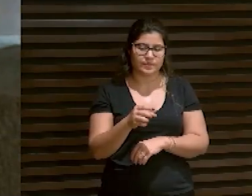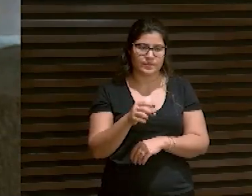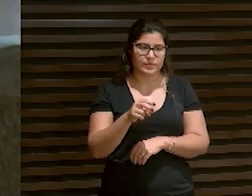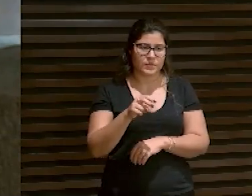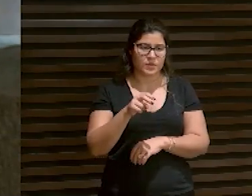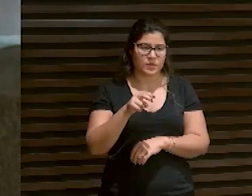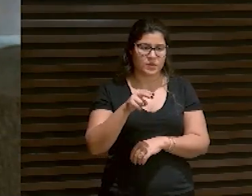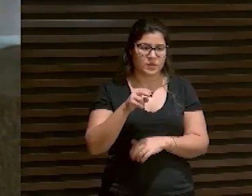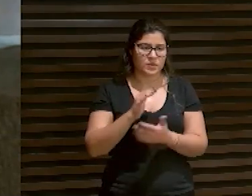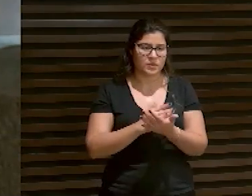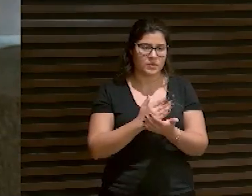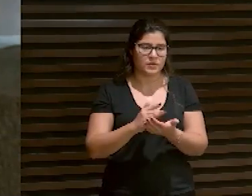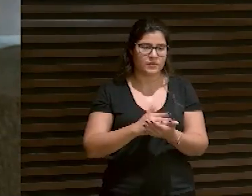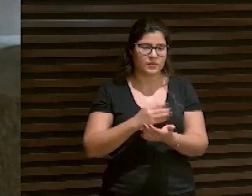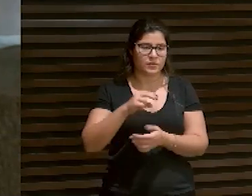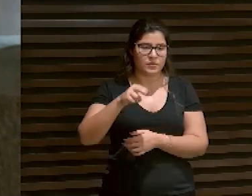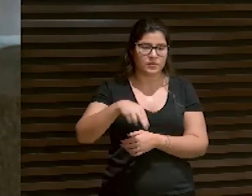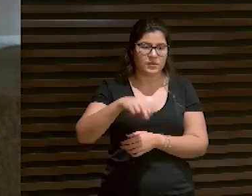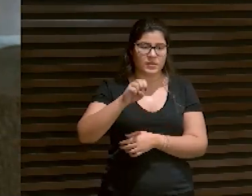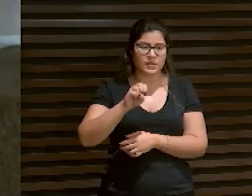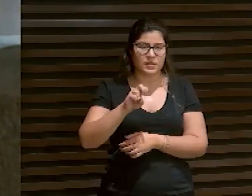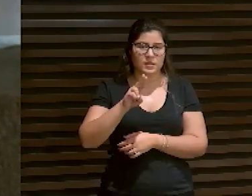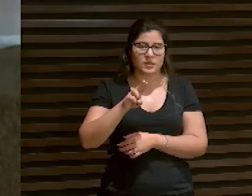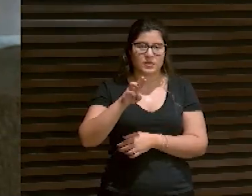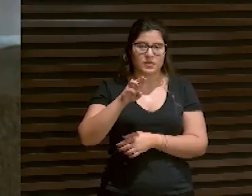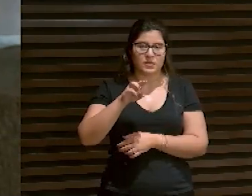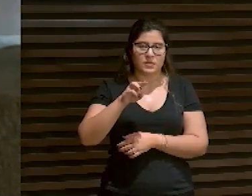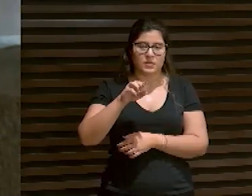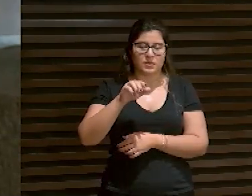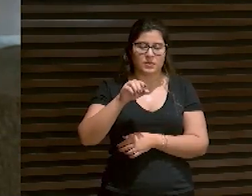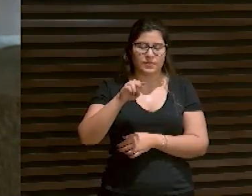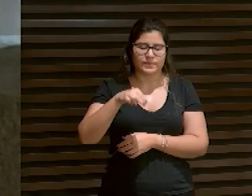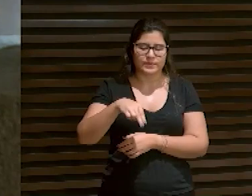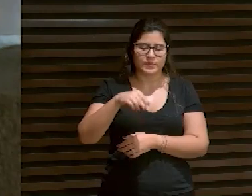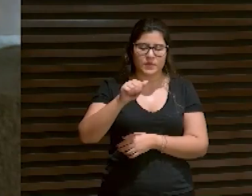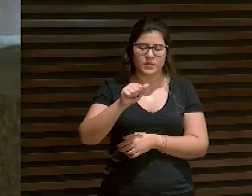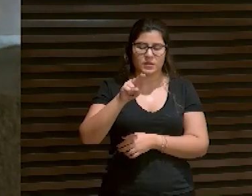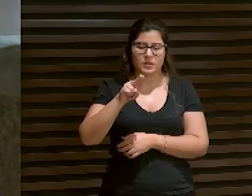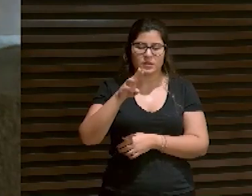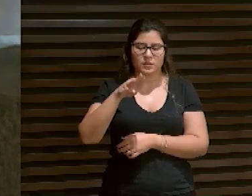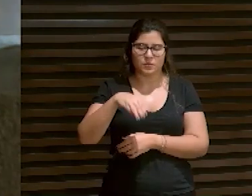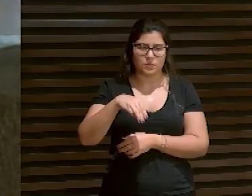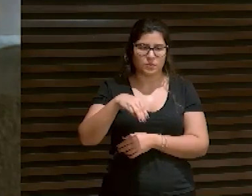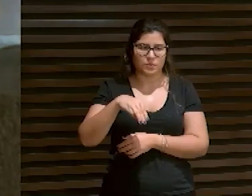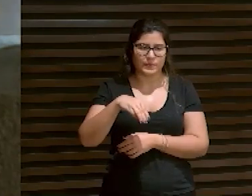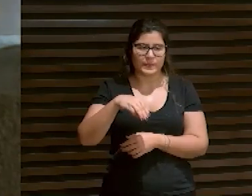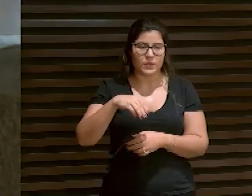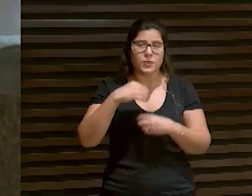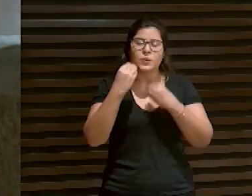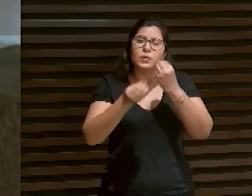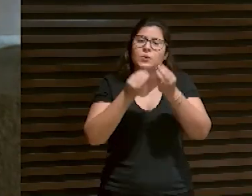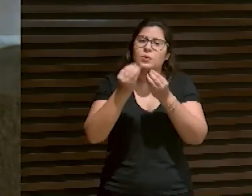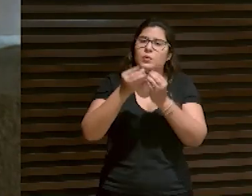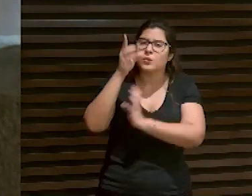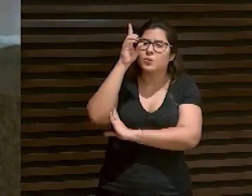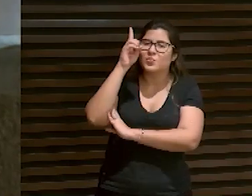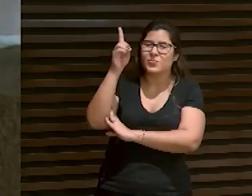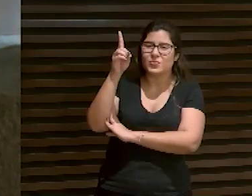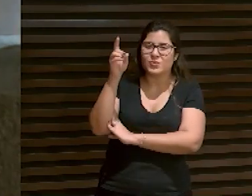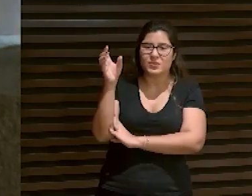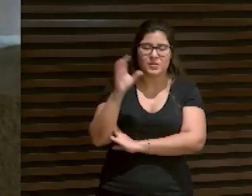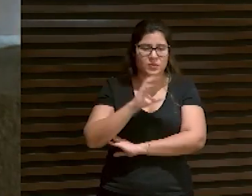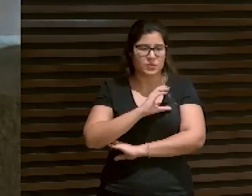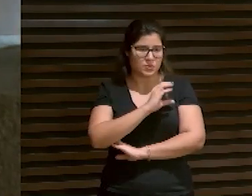fala, quem terá compaixão de Nínive? E agora Jonas vê Deus tendo compaixão de Nínive. E a gente pode